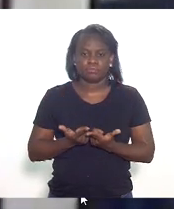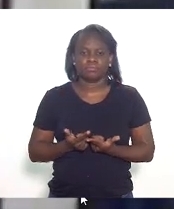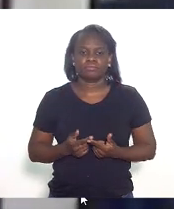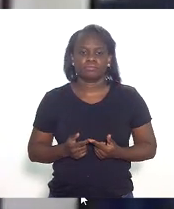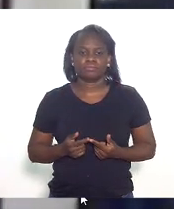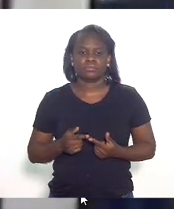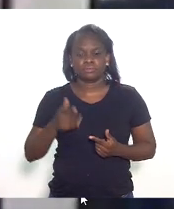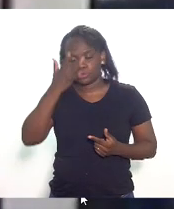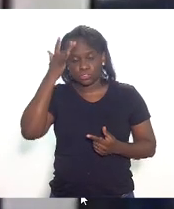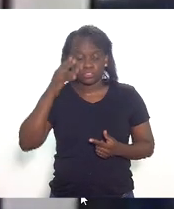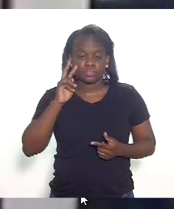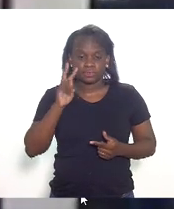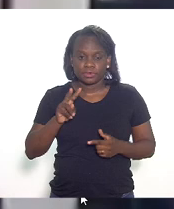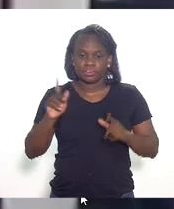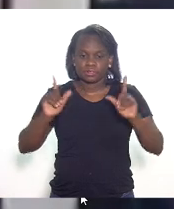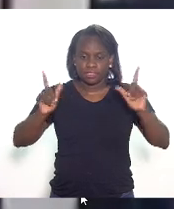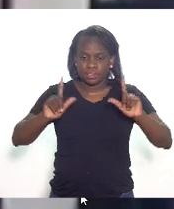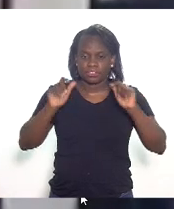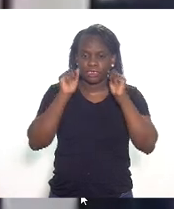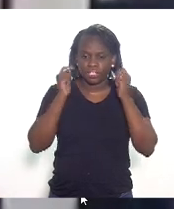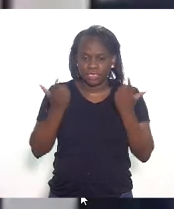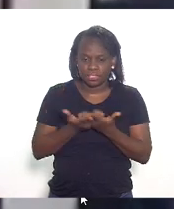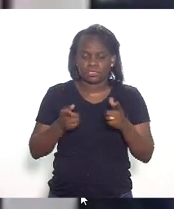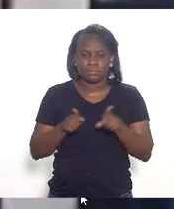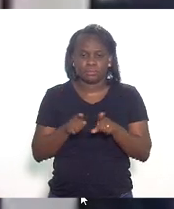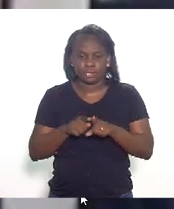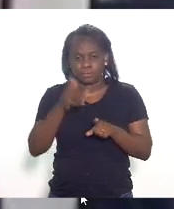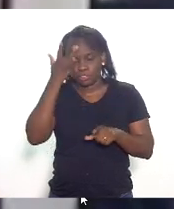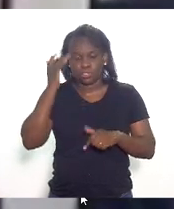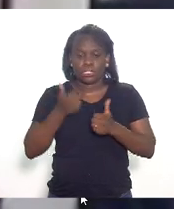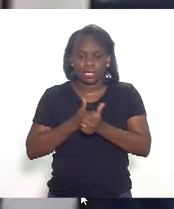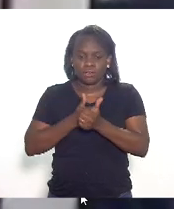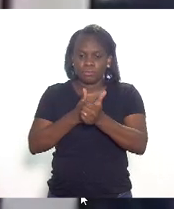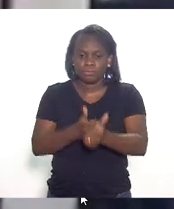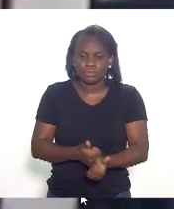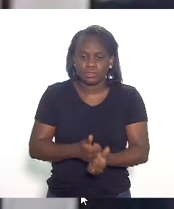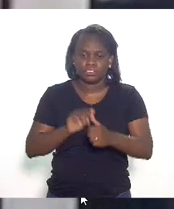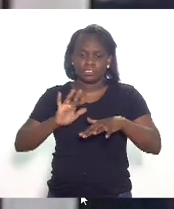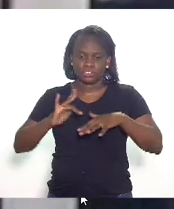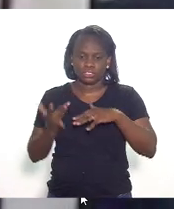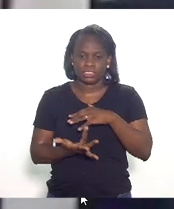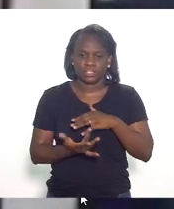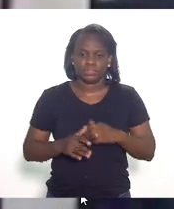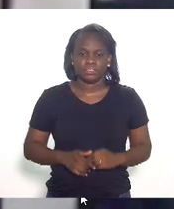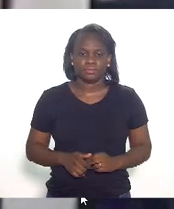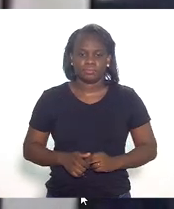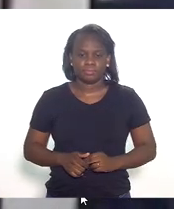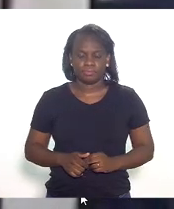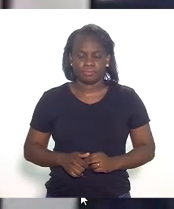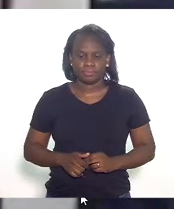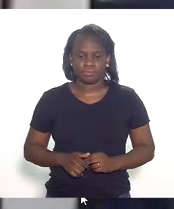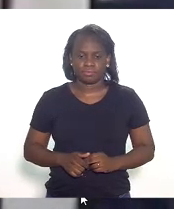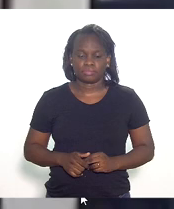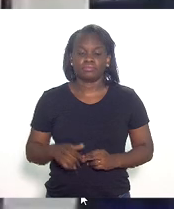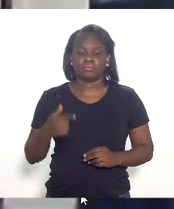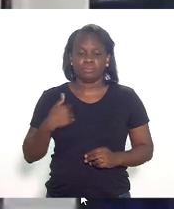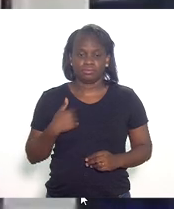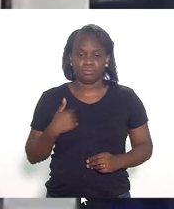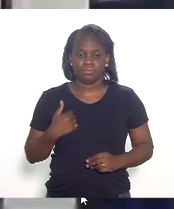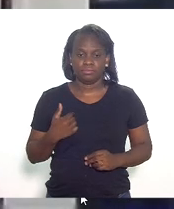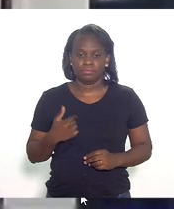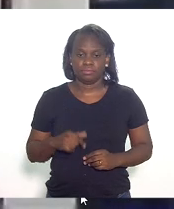aqueles que nos assistem pela TV Alegre, aqueles que nos acompanham pelas redes sociais. eu